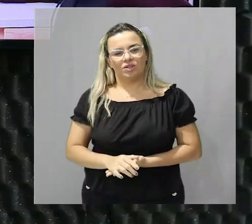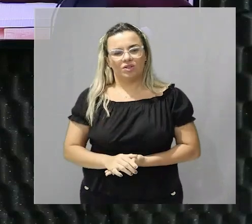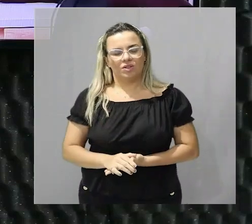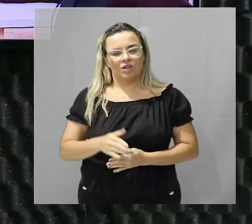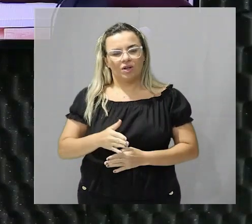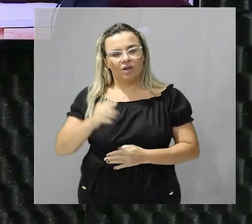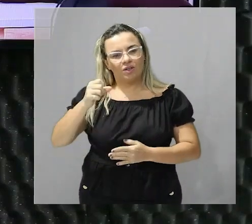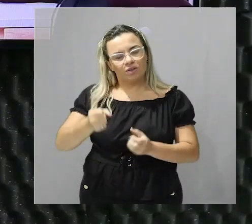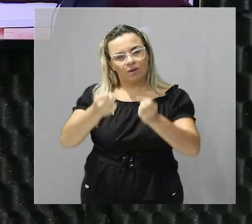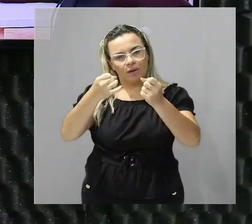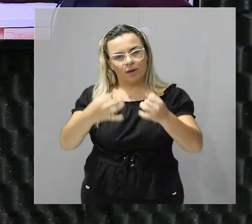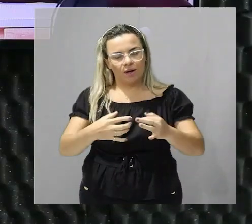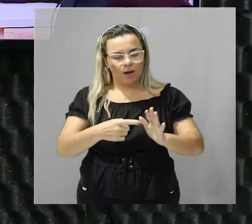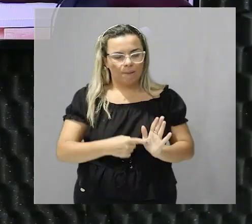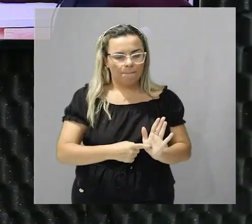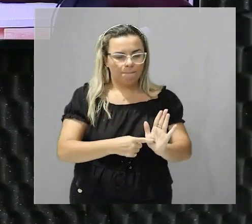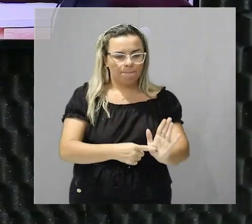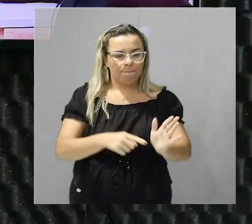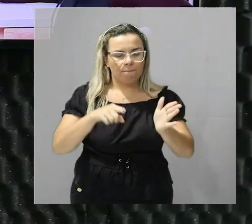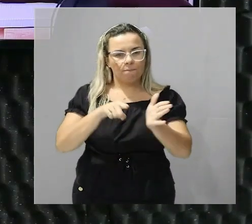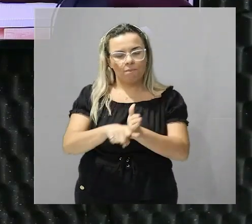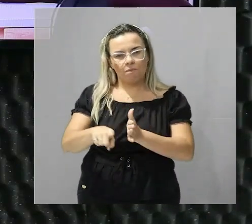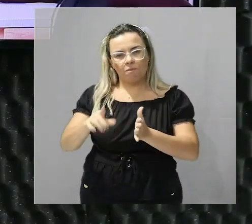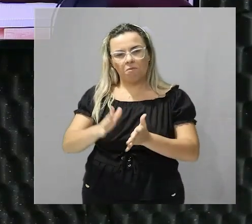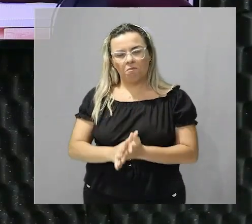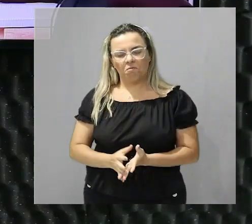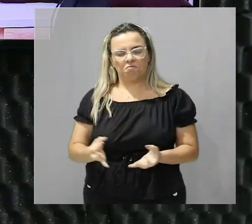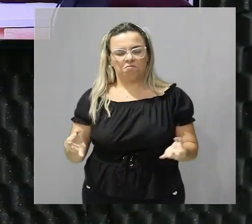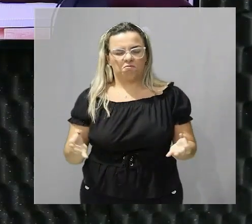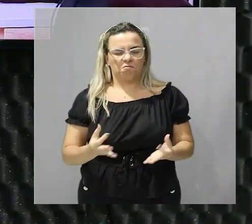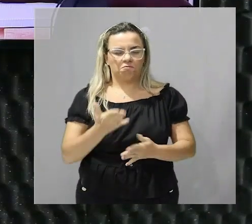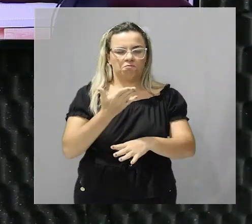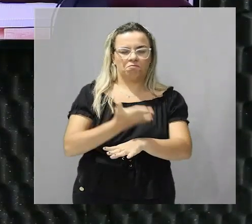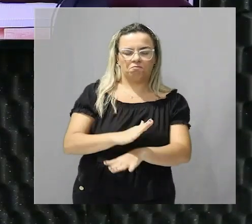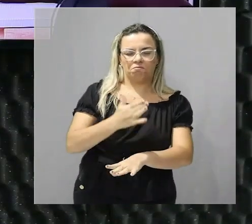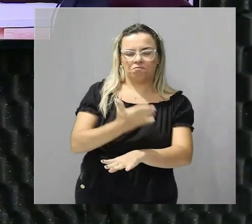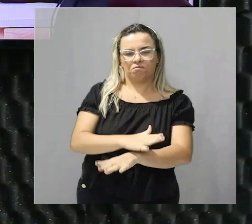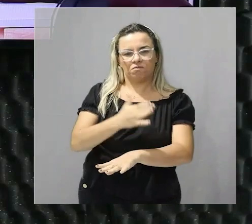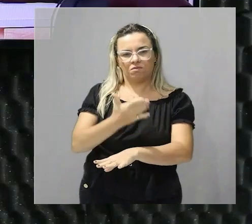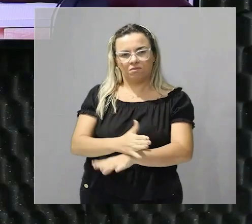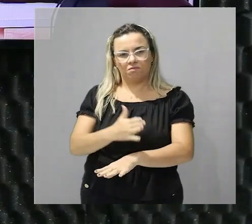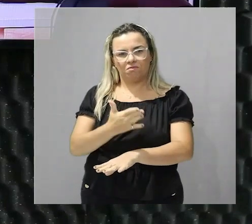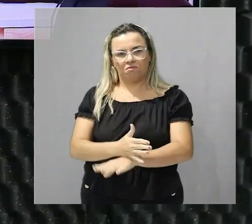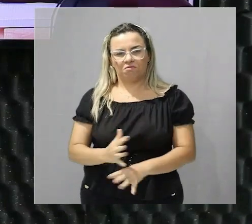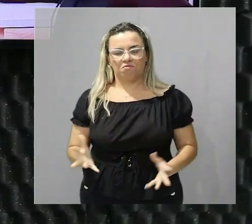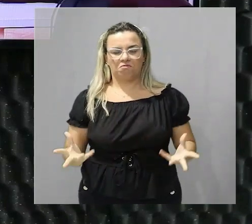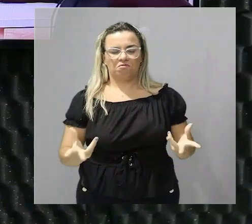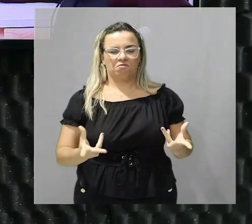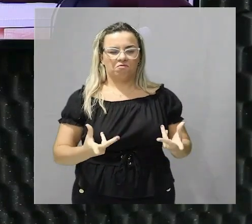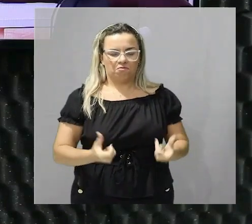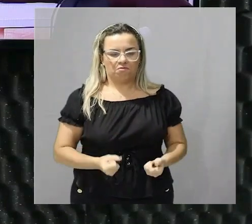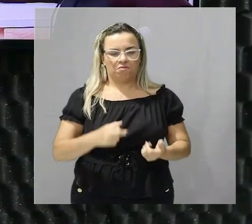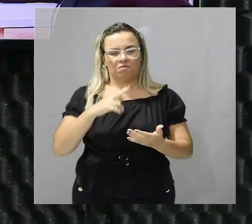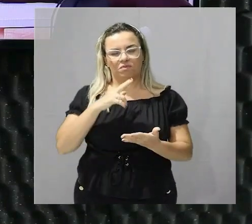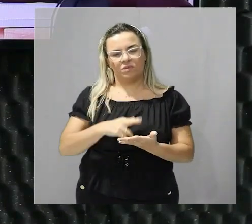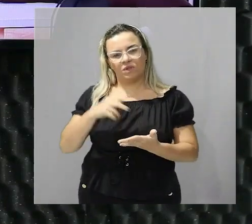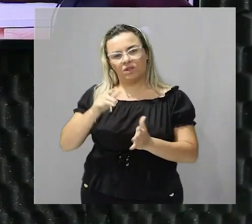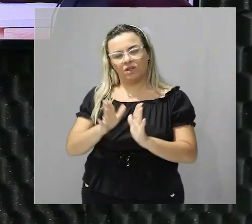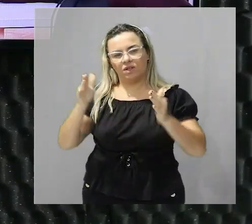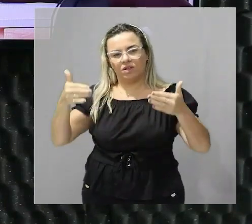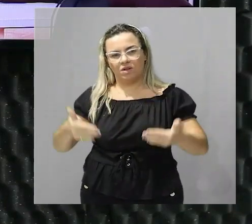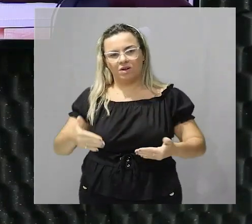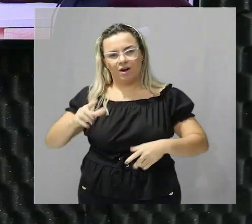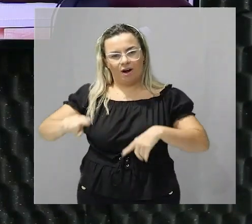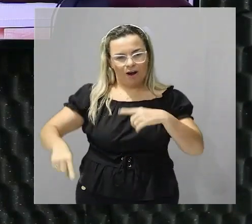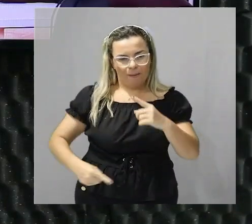questões comentadas pra você ir aperfeiçoando, treinando, ficando craque, fera, e claro, o foco é sempre a tua